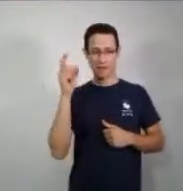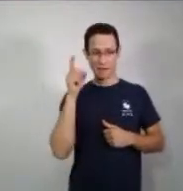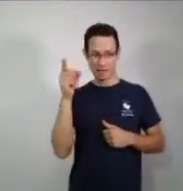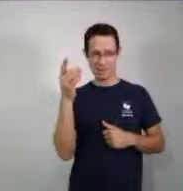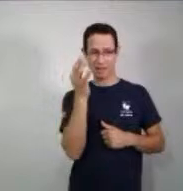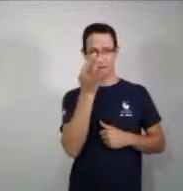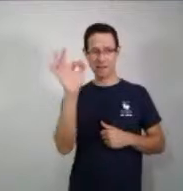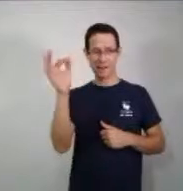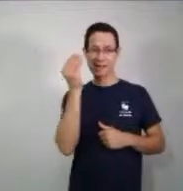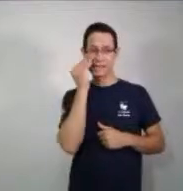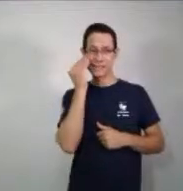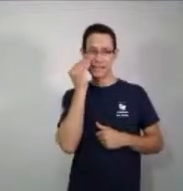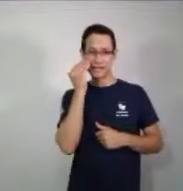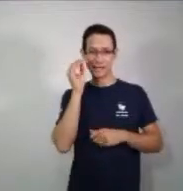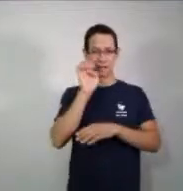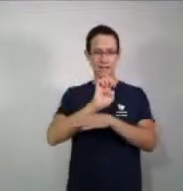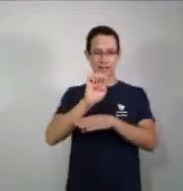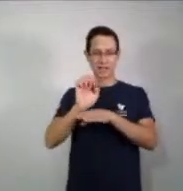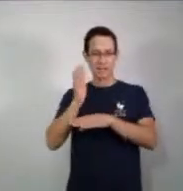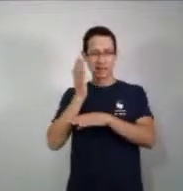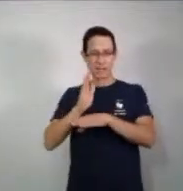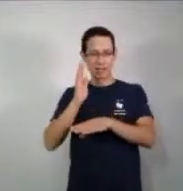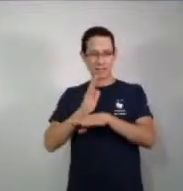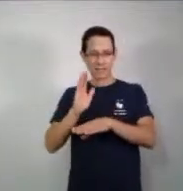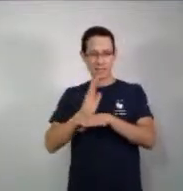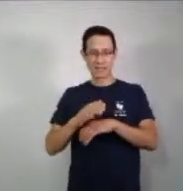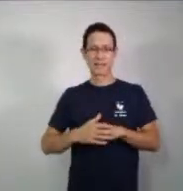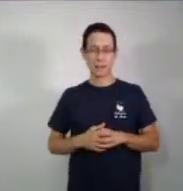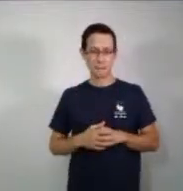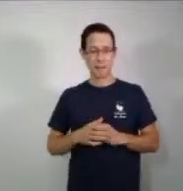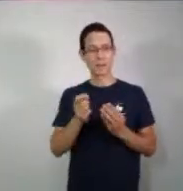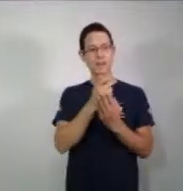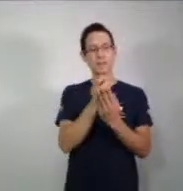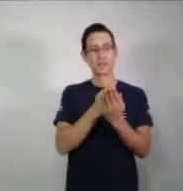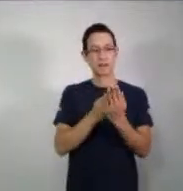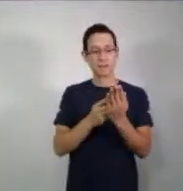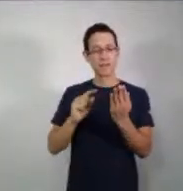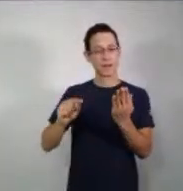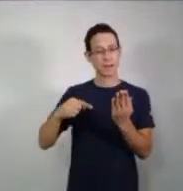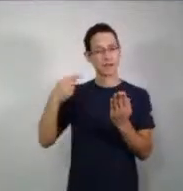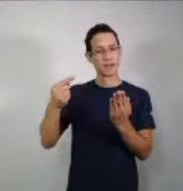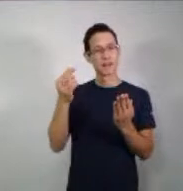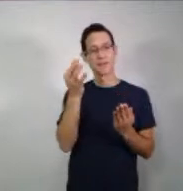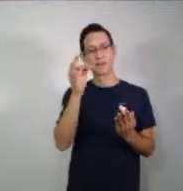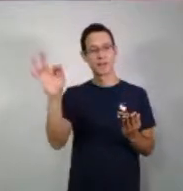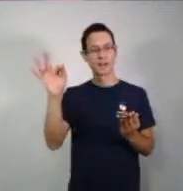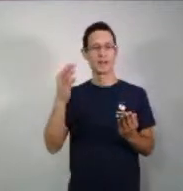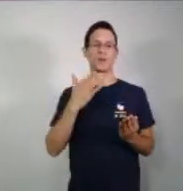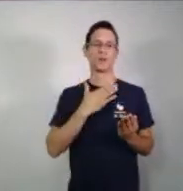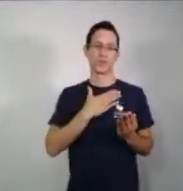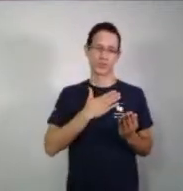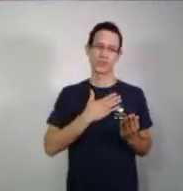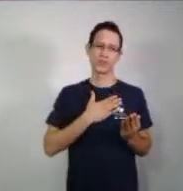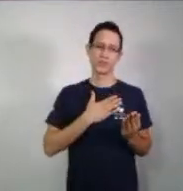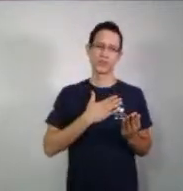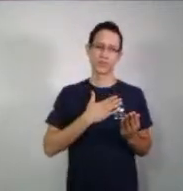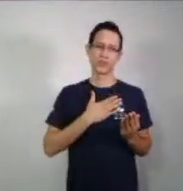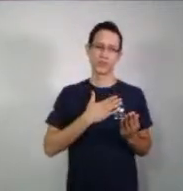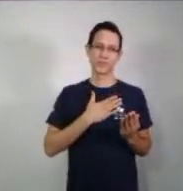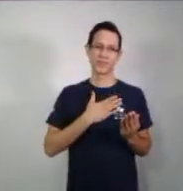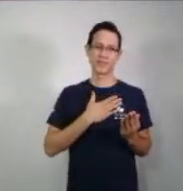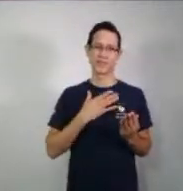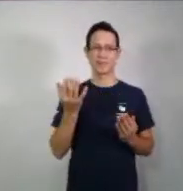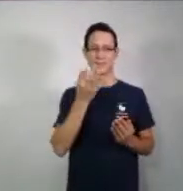para poder fazer um estágio, ele começa a escrever em francês, que é uma salvação, mas ele logo começa a escrever